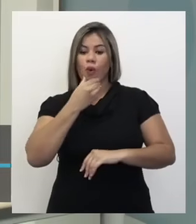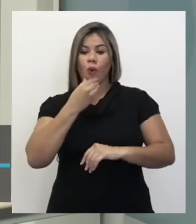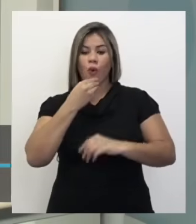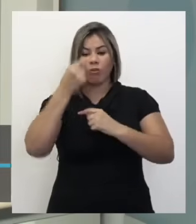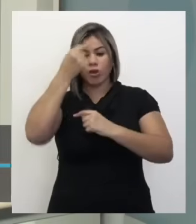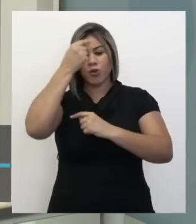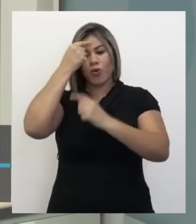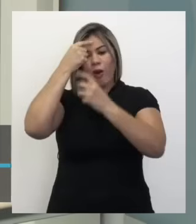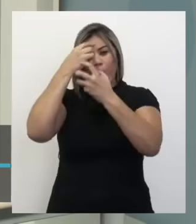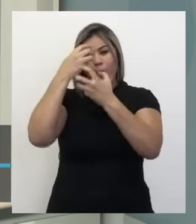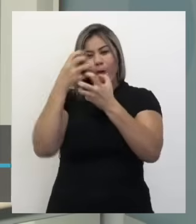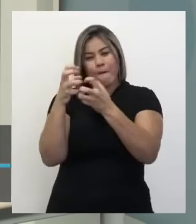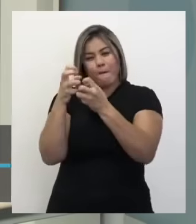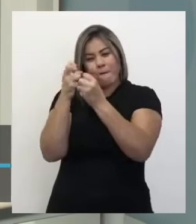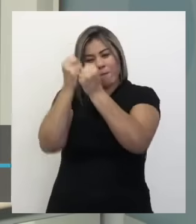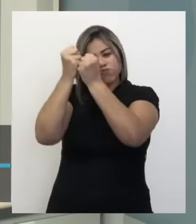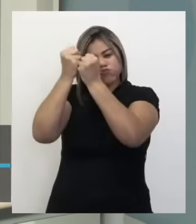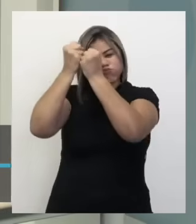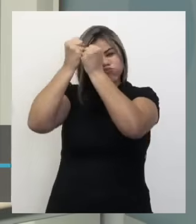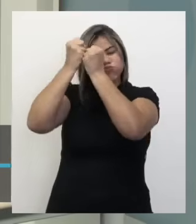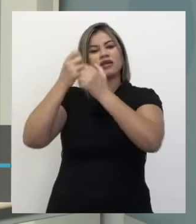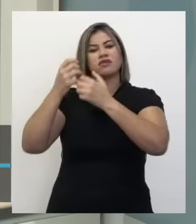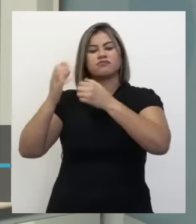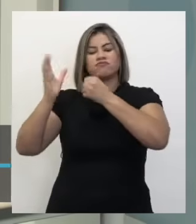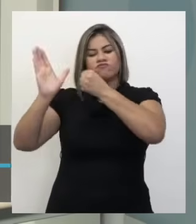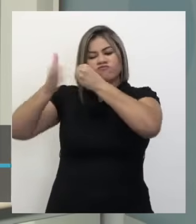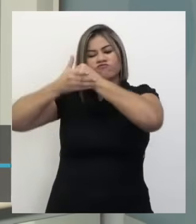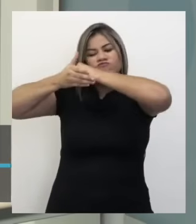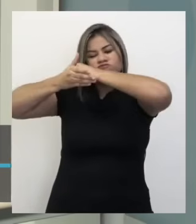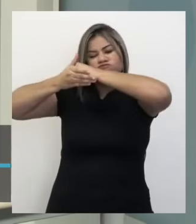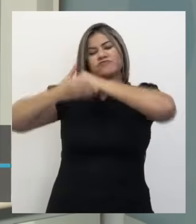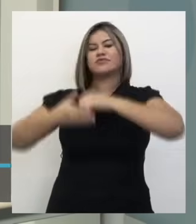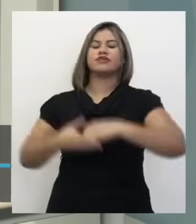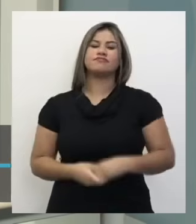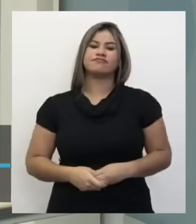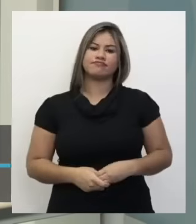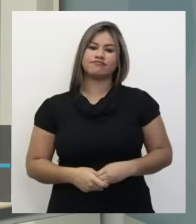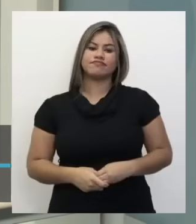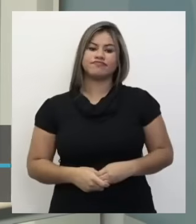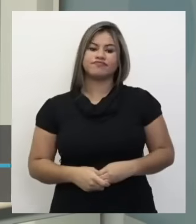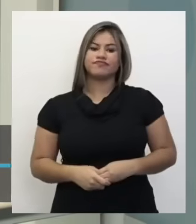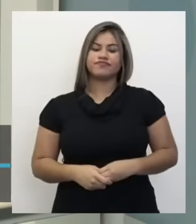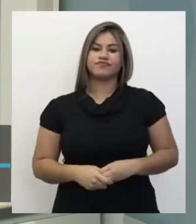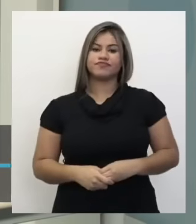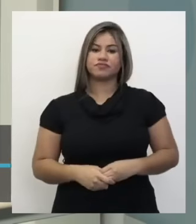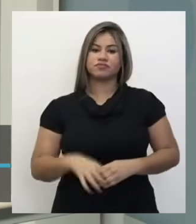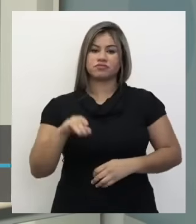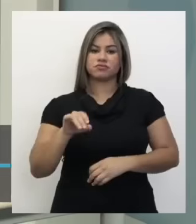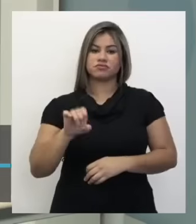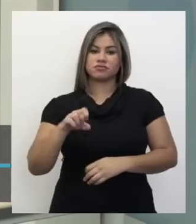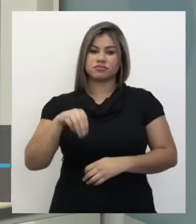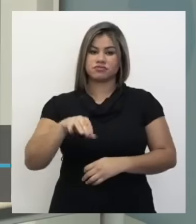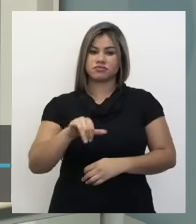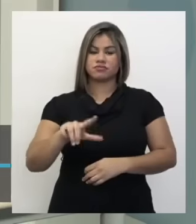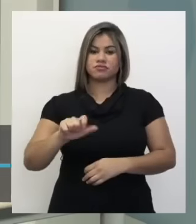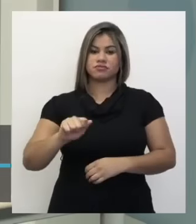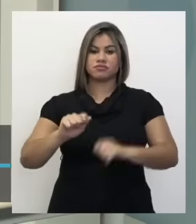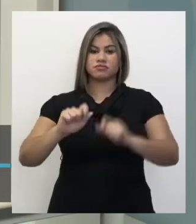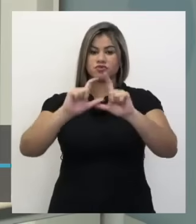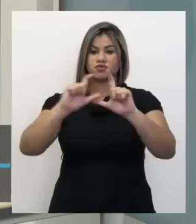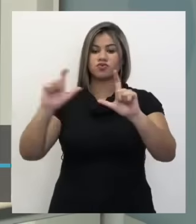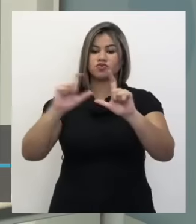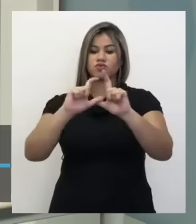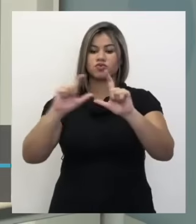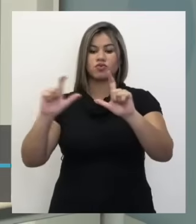dele. O Breno colocou no segundo quadrinho. A Emily colocou no quadro, quando ele